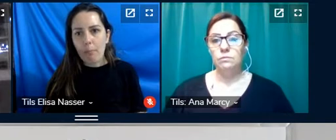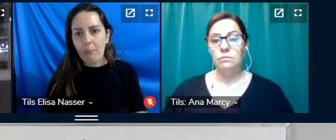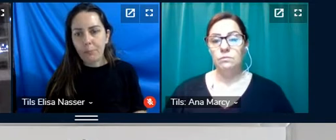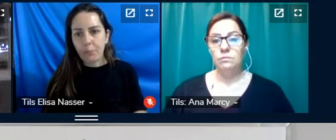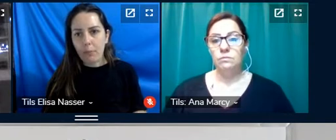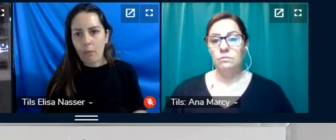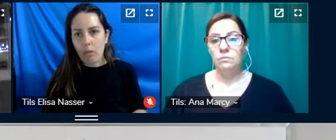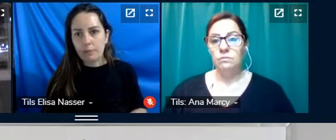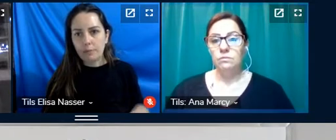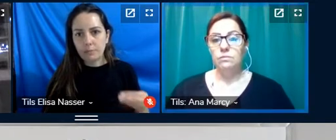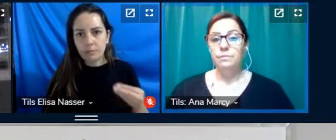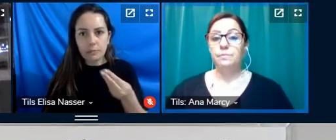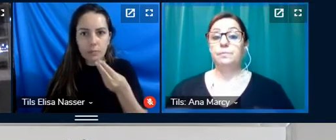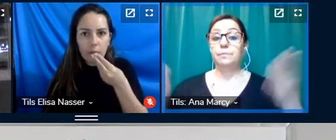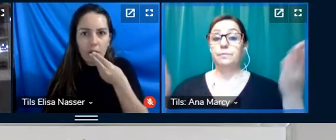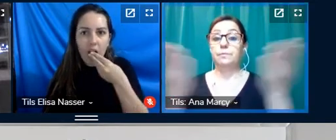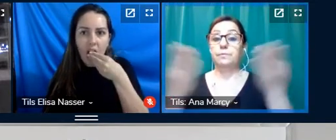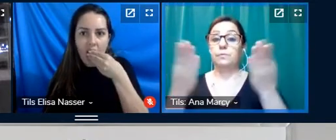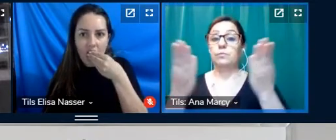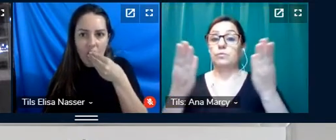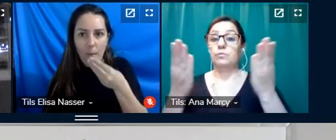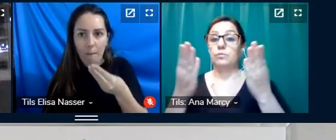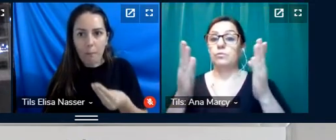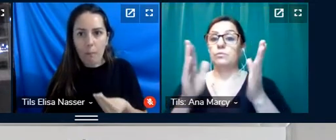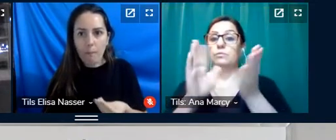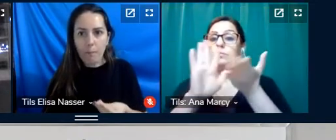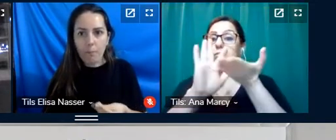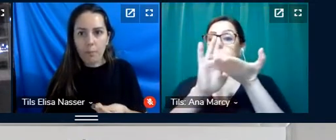as forças